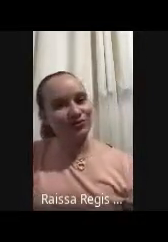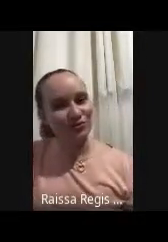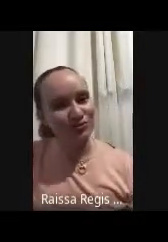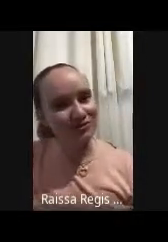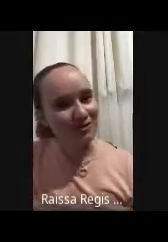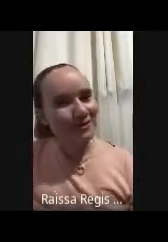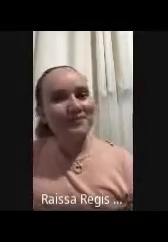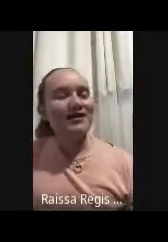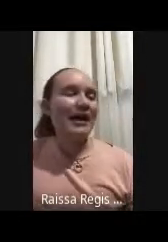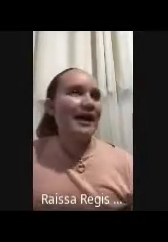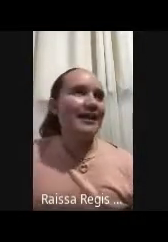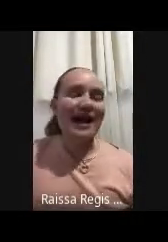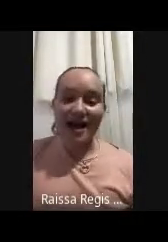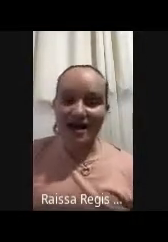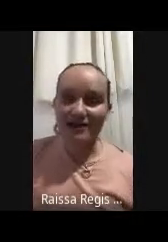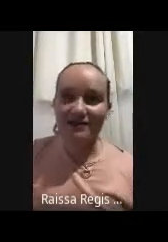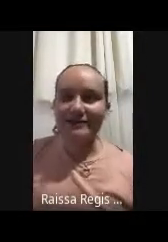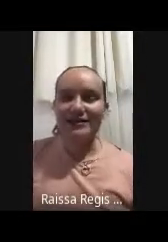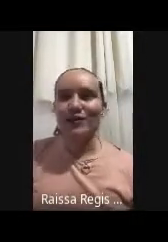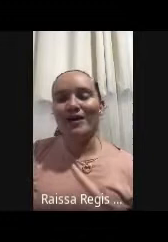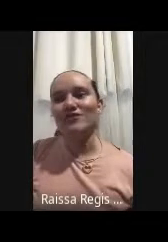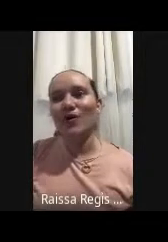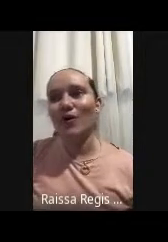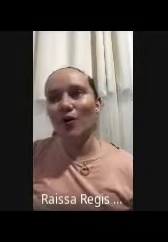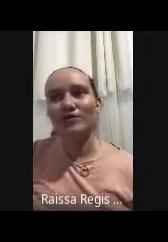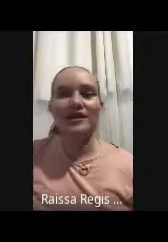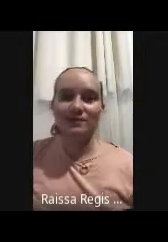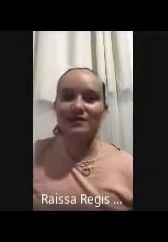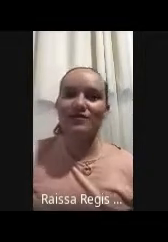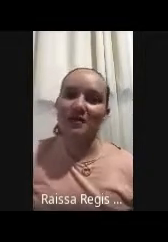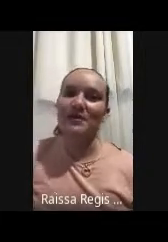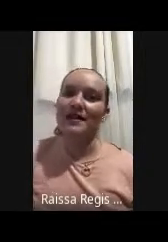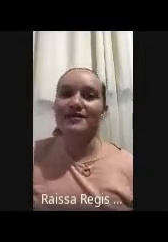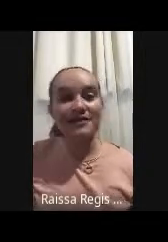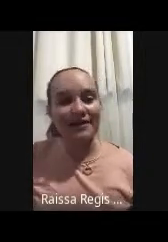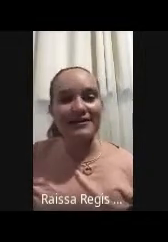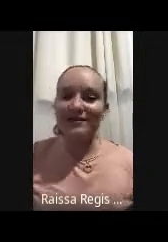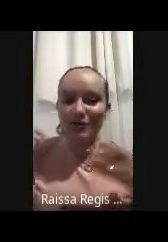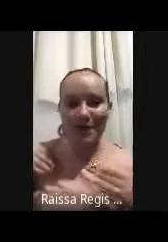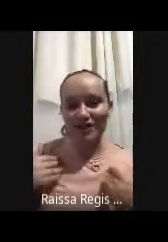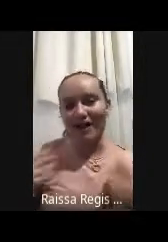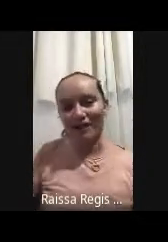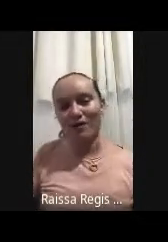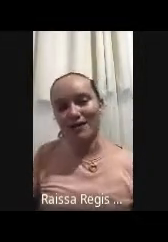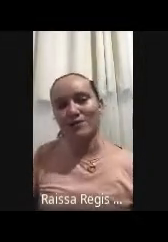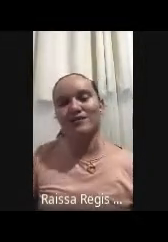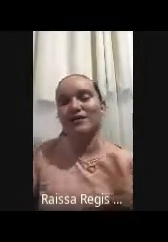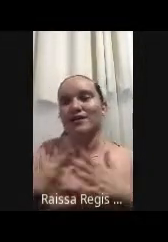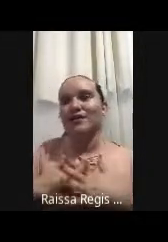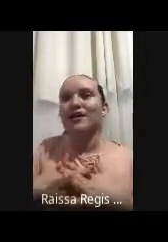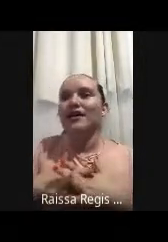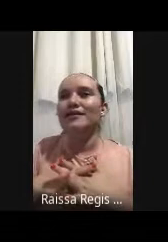mais estudos na área. Assim, não é só os 6 meses que você vai aprender a escrita de sinais, ainda mais se não praticar, igual a